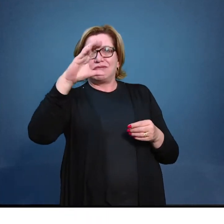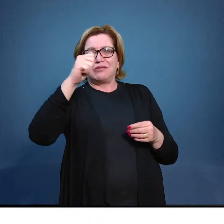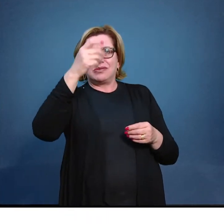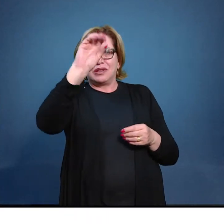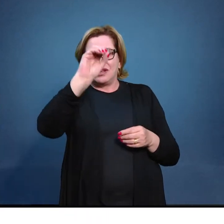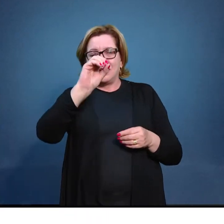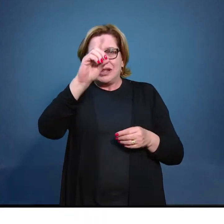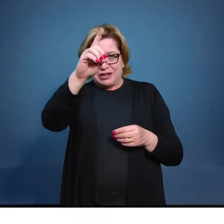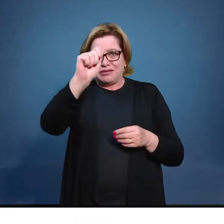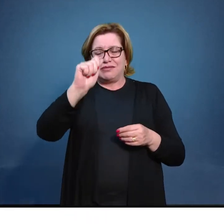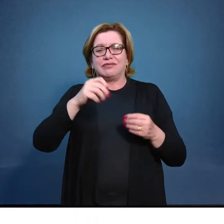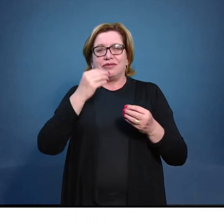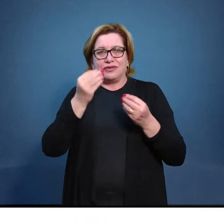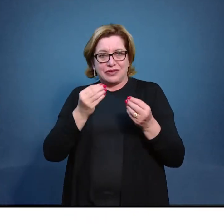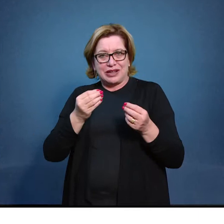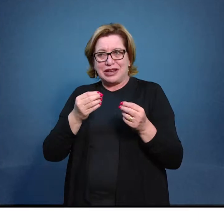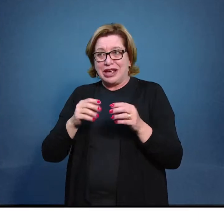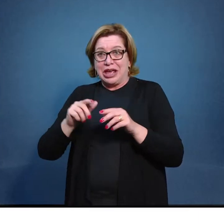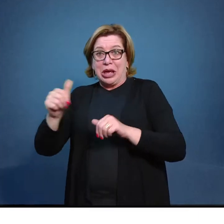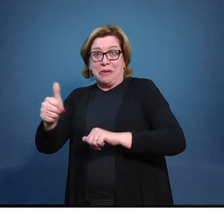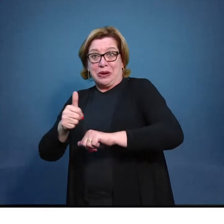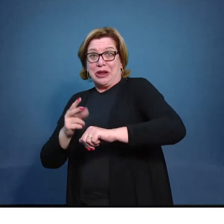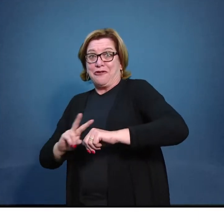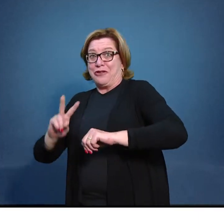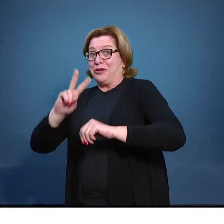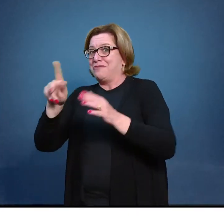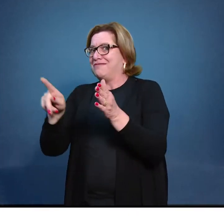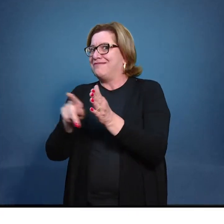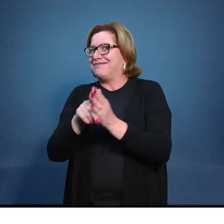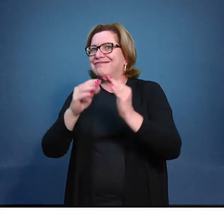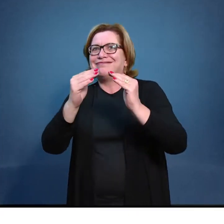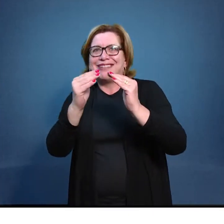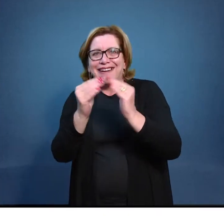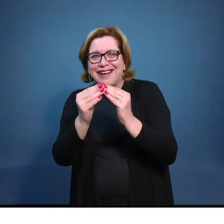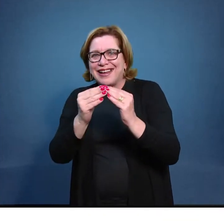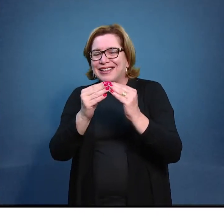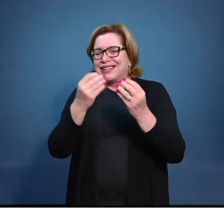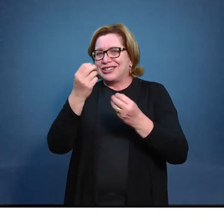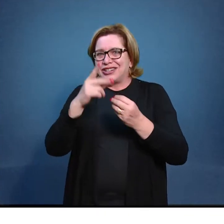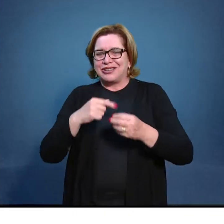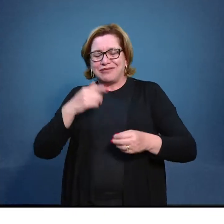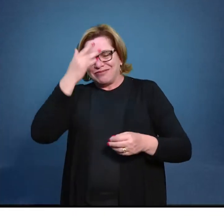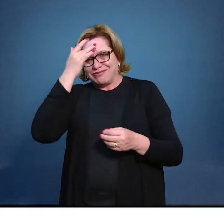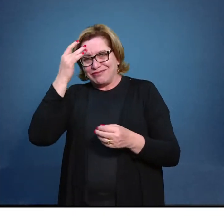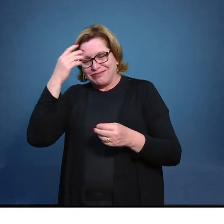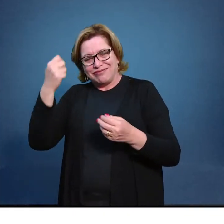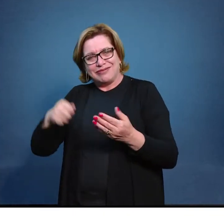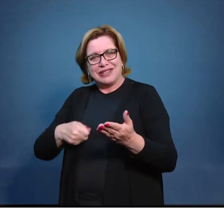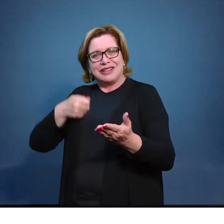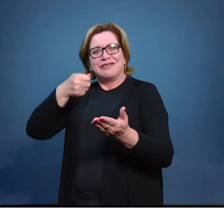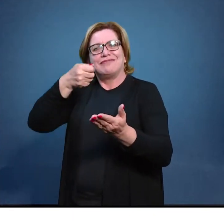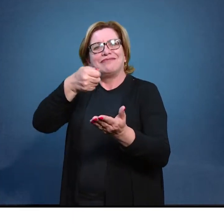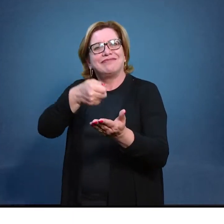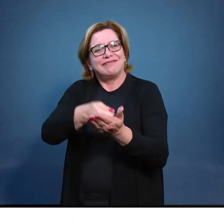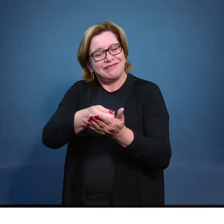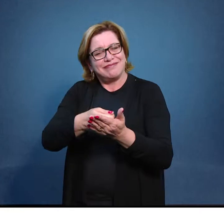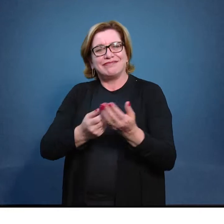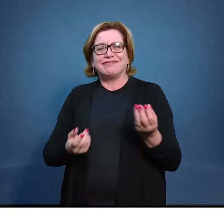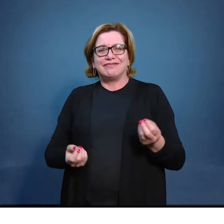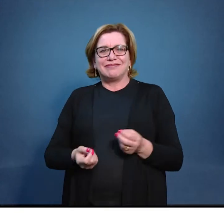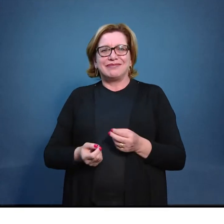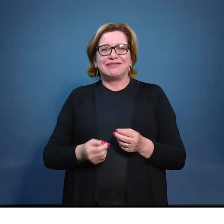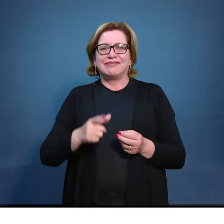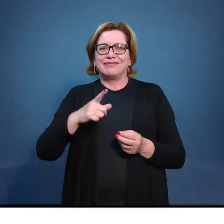outra atividade vai agregar valor para o seu imóvel, o contribuinte vai fazer o pagamento por ele. Então, aí nós